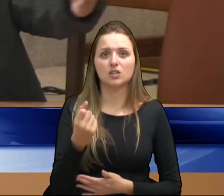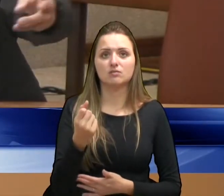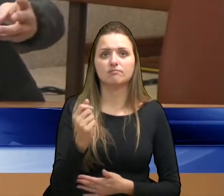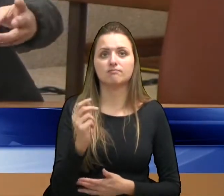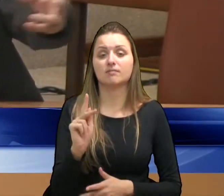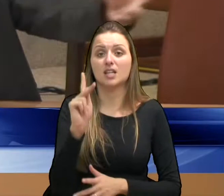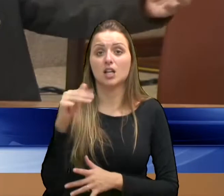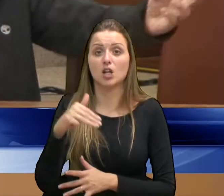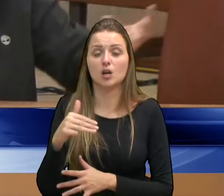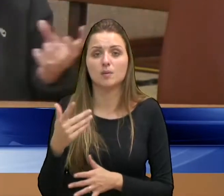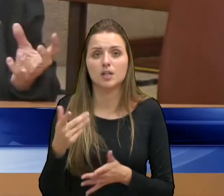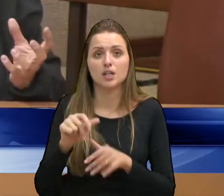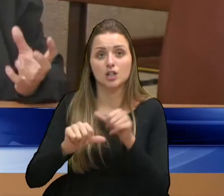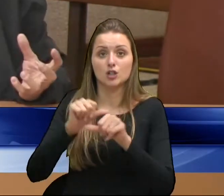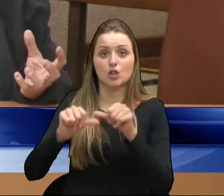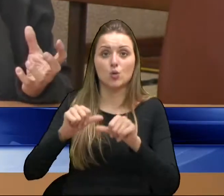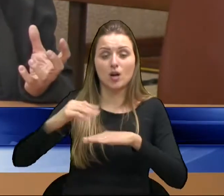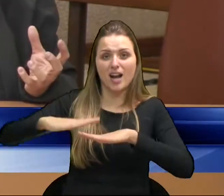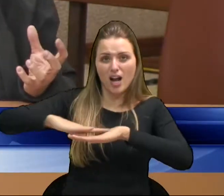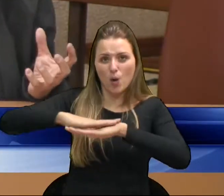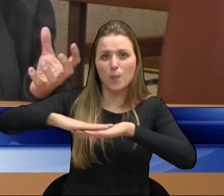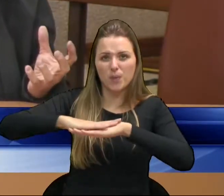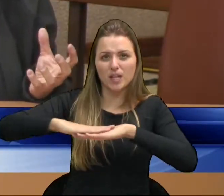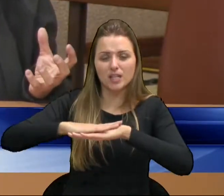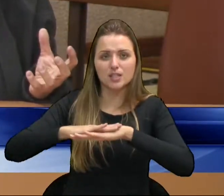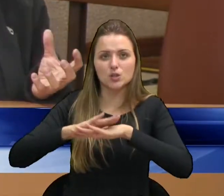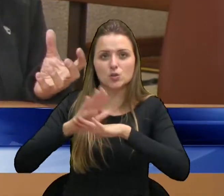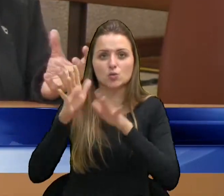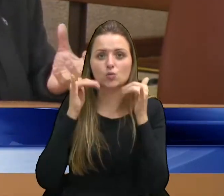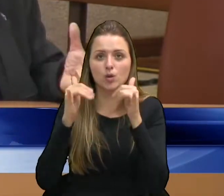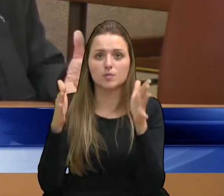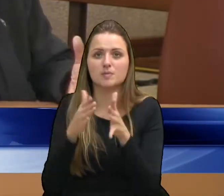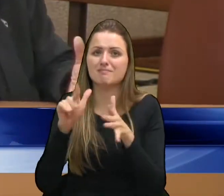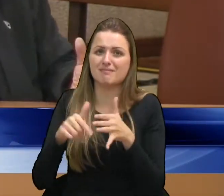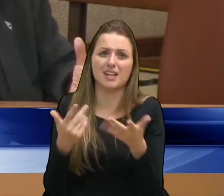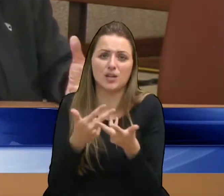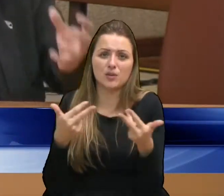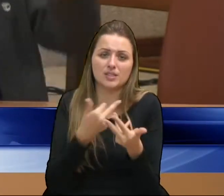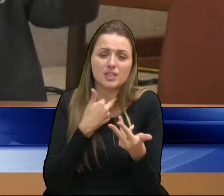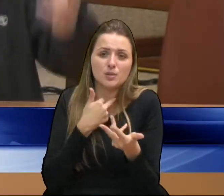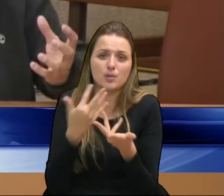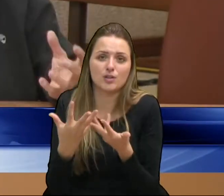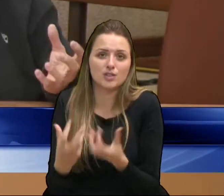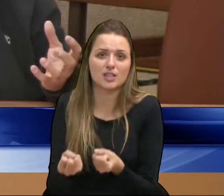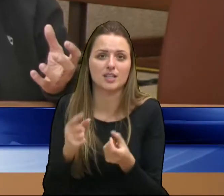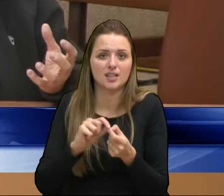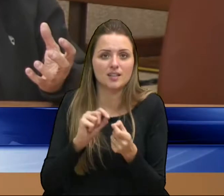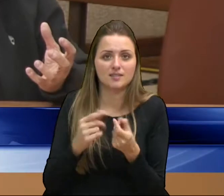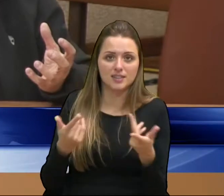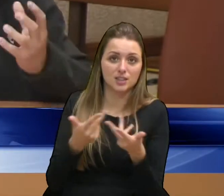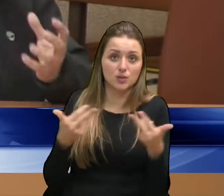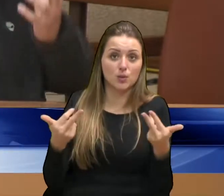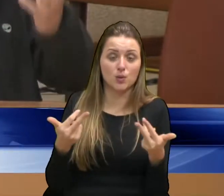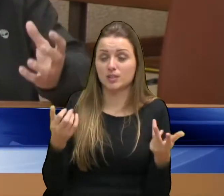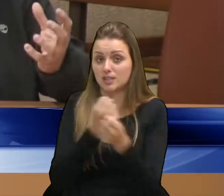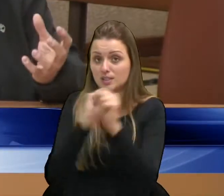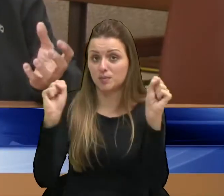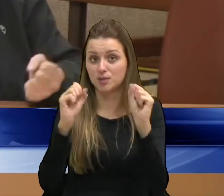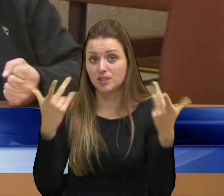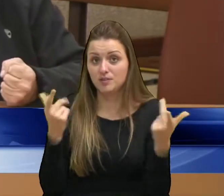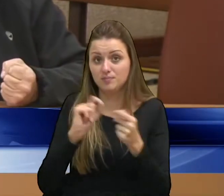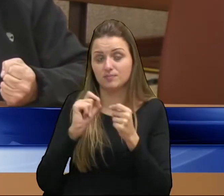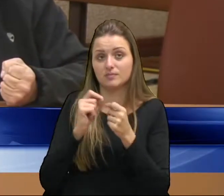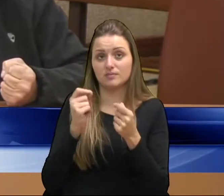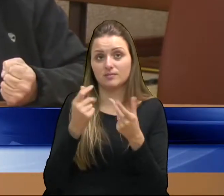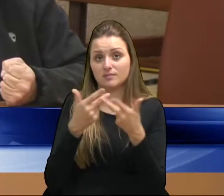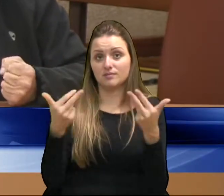que trocar o assoalho do micro-ônibus. Quer dizer, isso é brincadeira. Estão fazendo milagre. Estão fazendo milagre operando